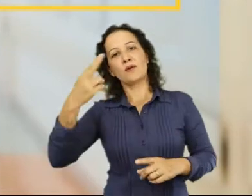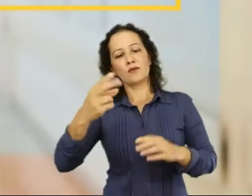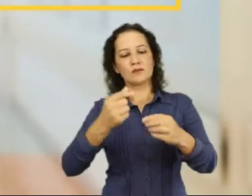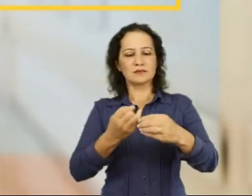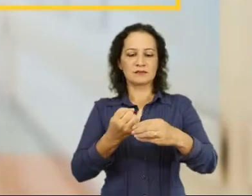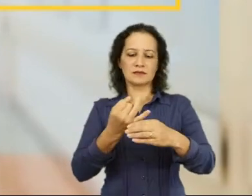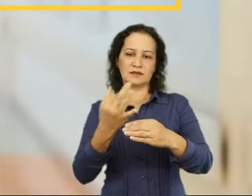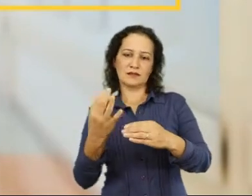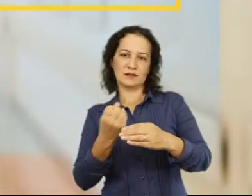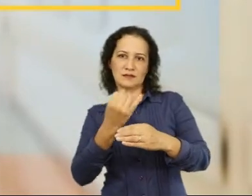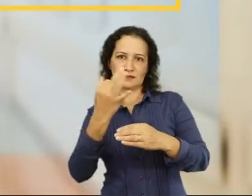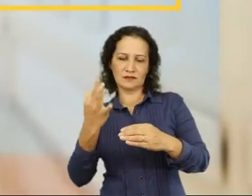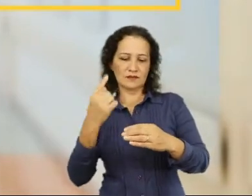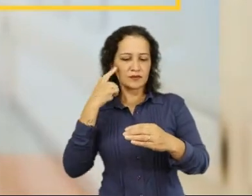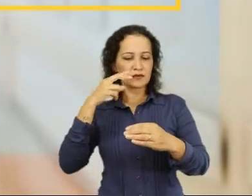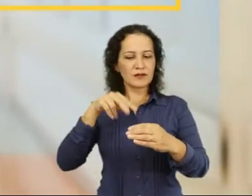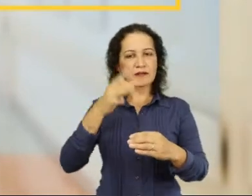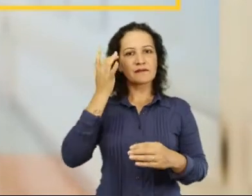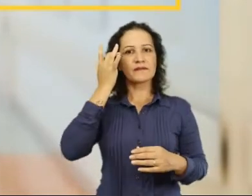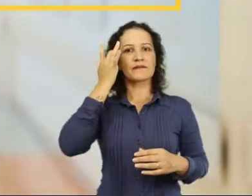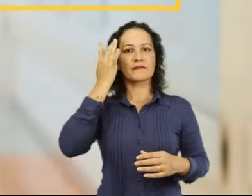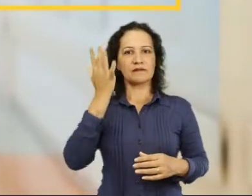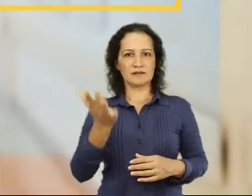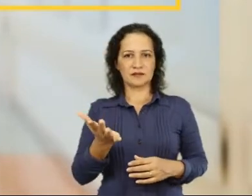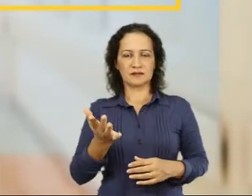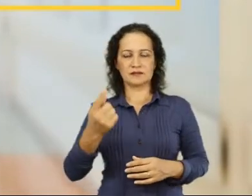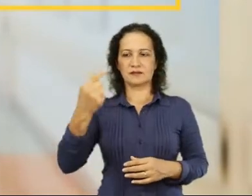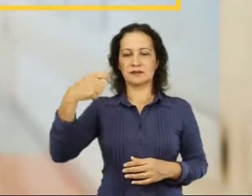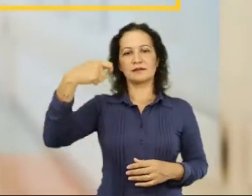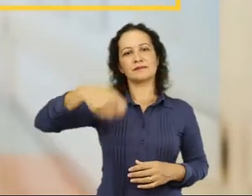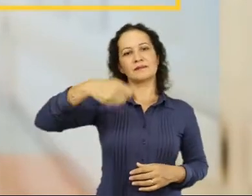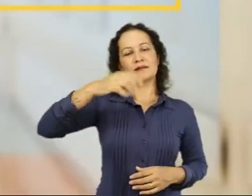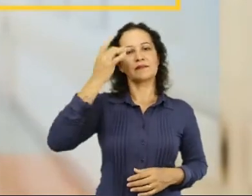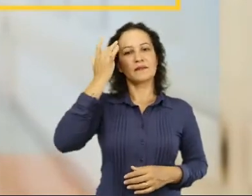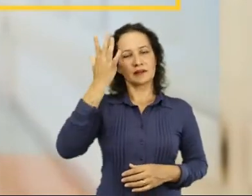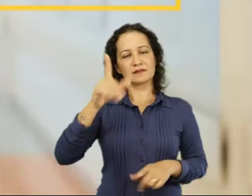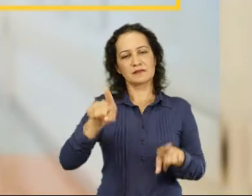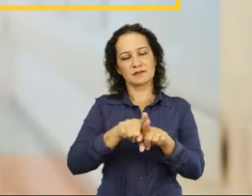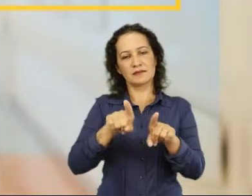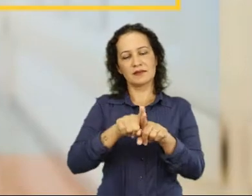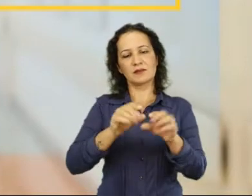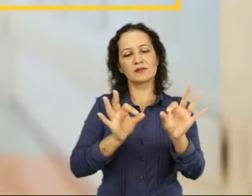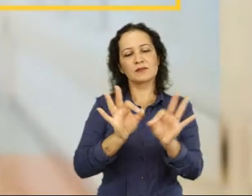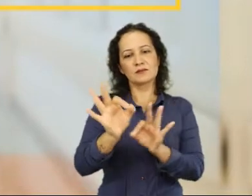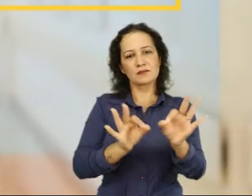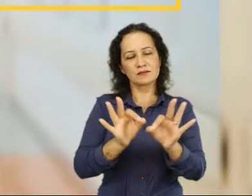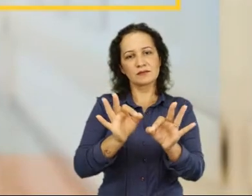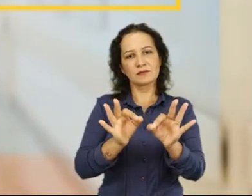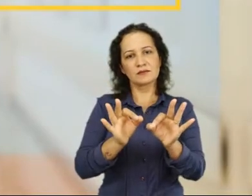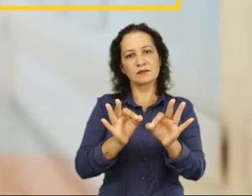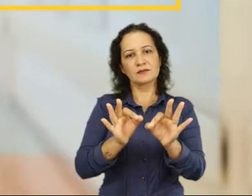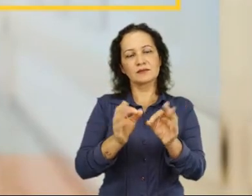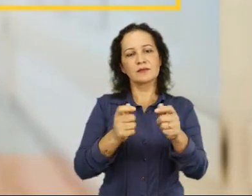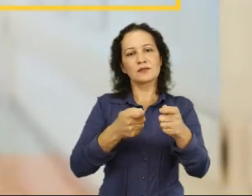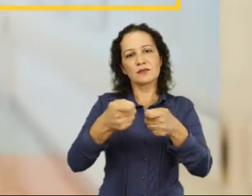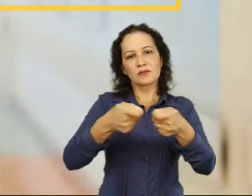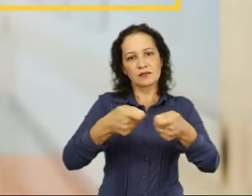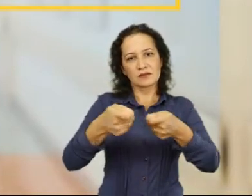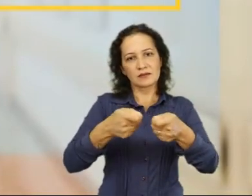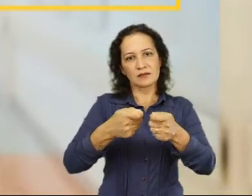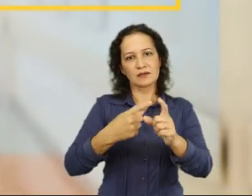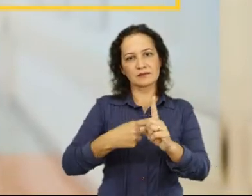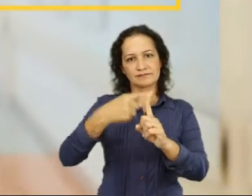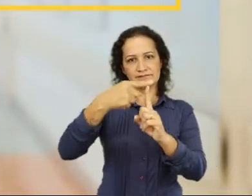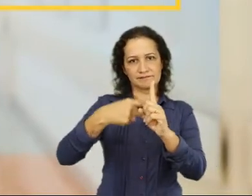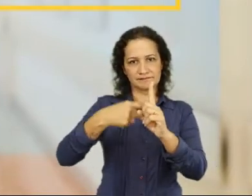prática de rotina, temos o termômetro analógico, que facilita muito mais essa questão de controle de temperatura. Item